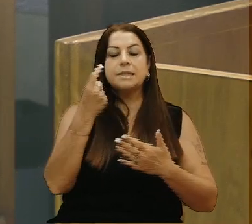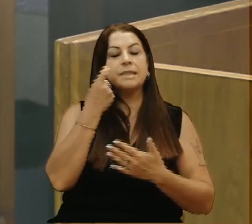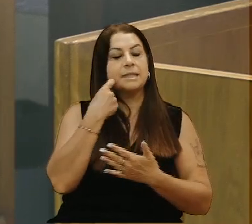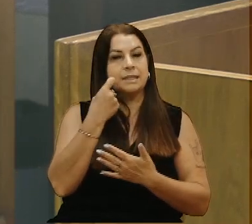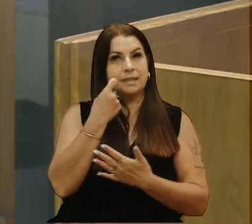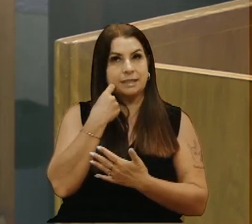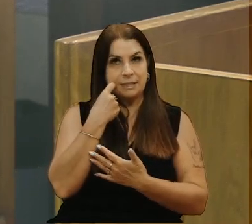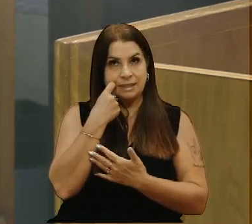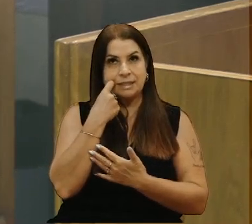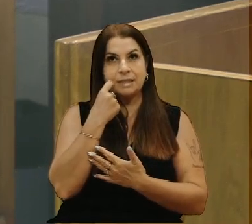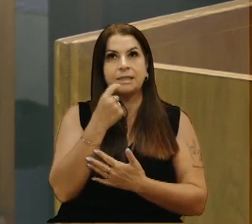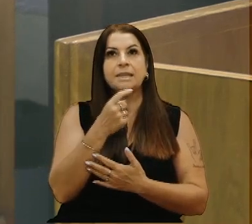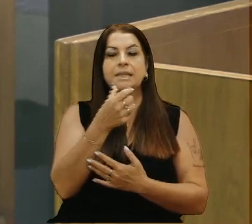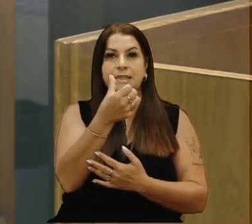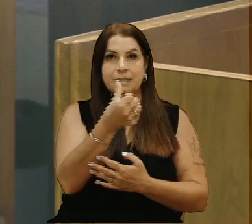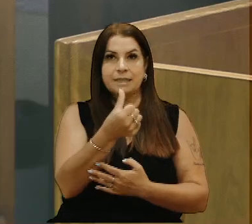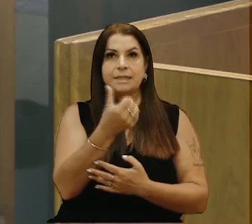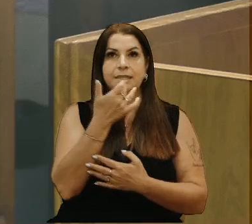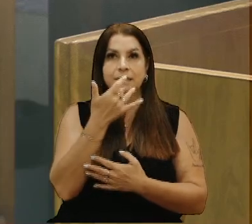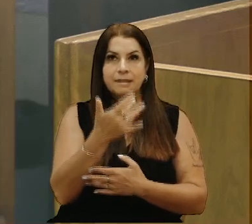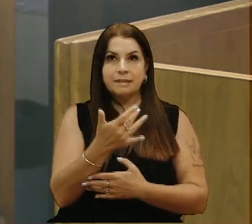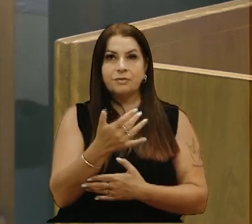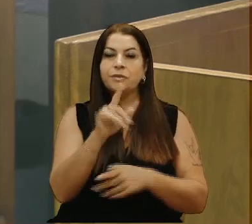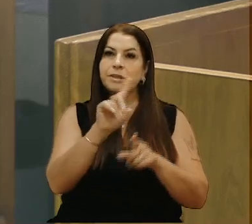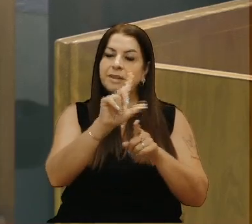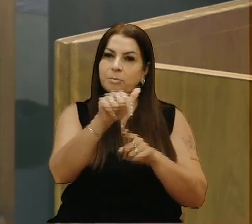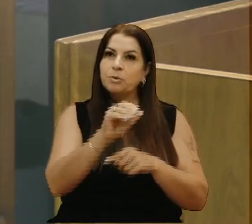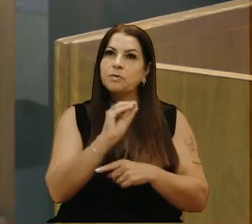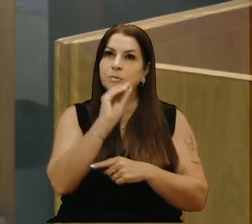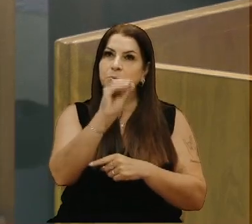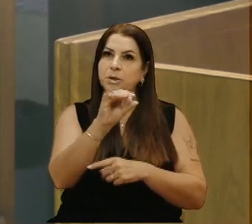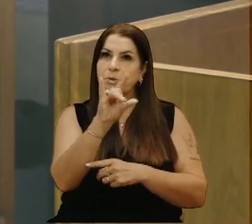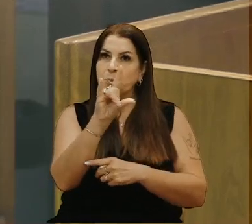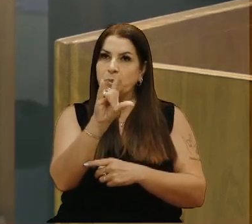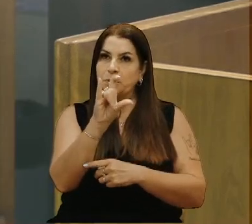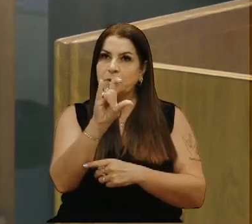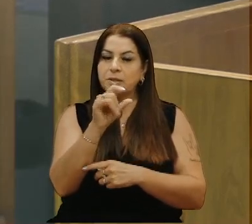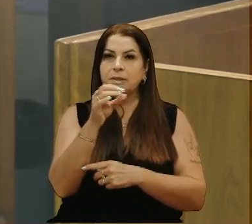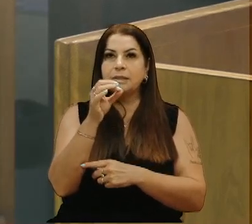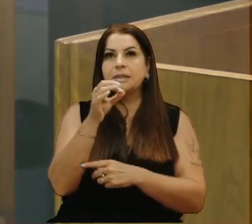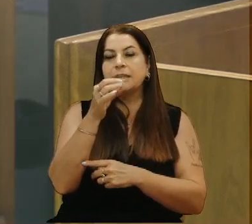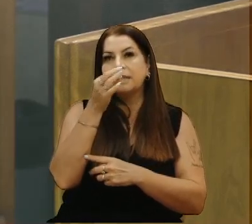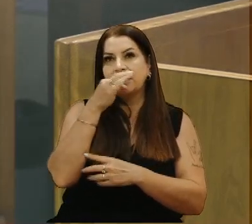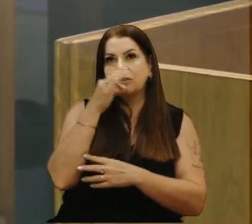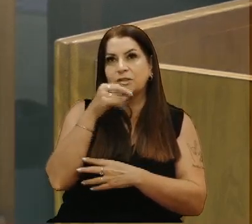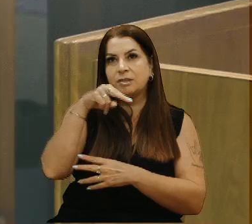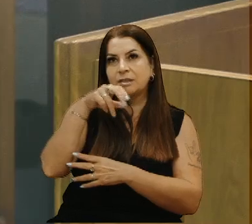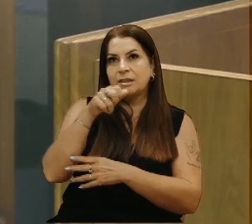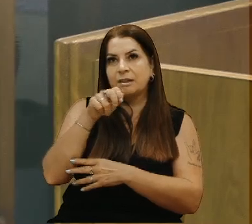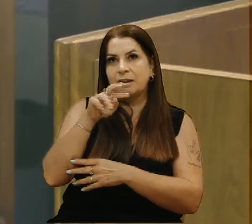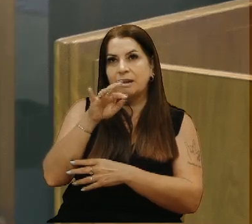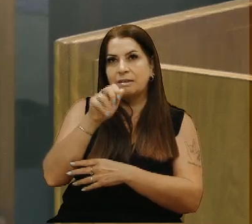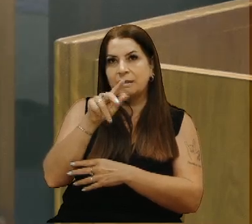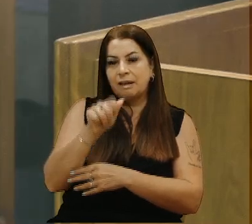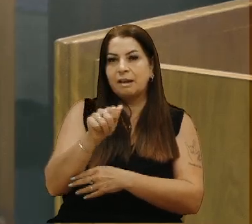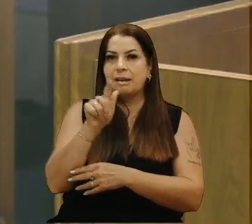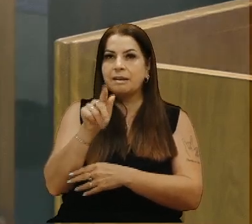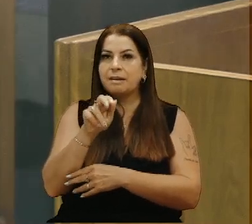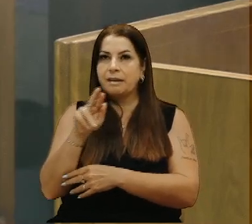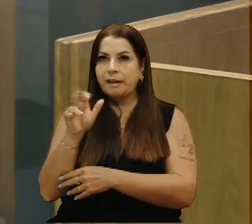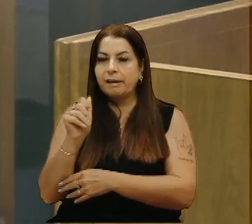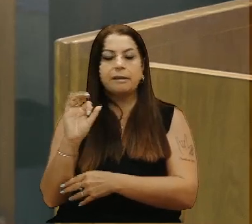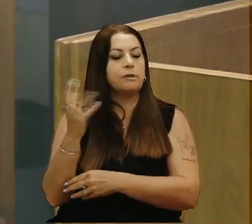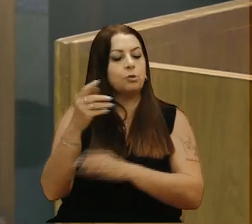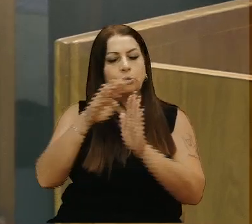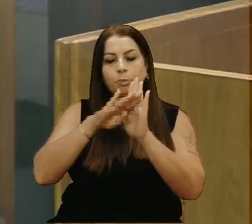sexta-feira, às 18 horas. Depois vai ficar o meu Instagram, que é Dentista Natália Guerra. Ali vai ter toda a programação. Então, a